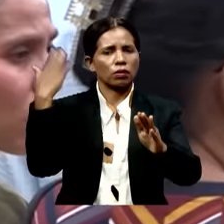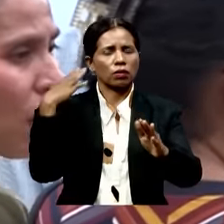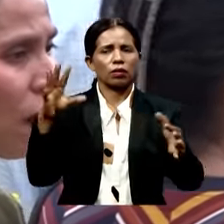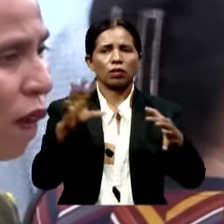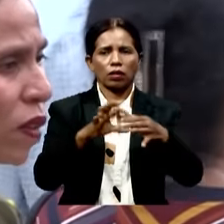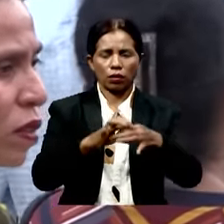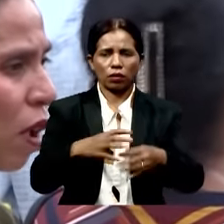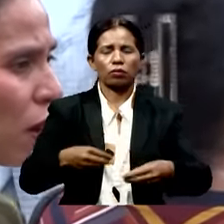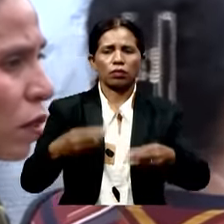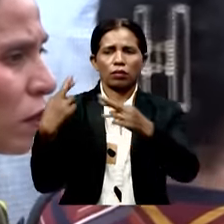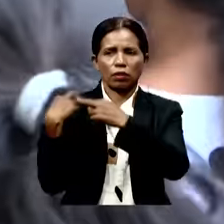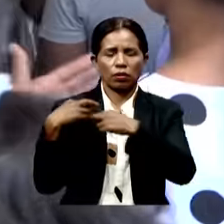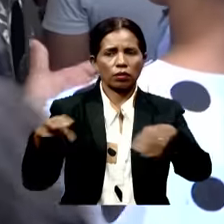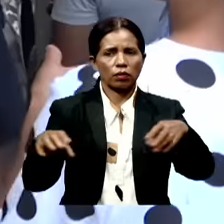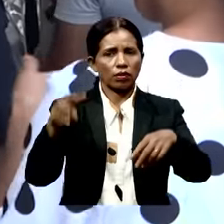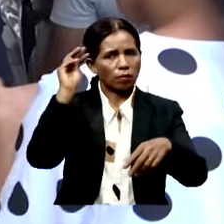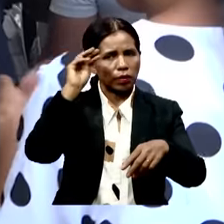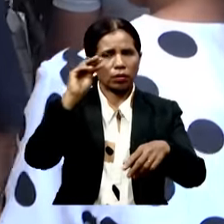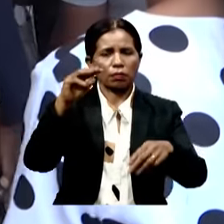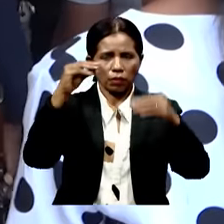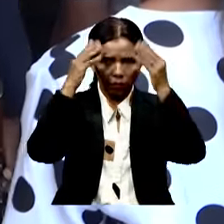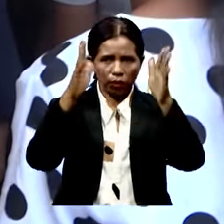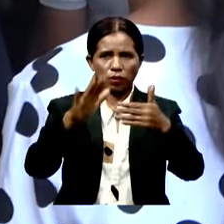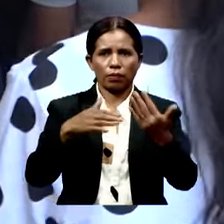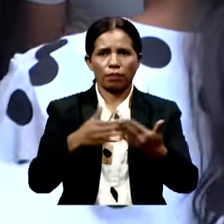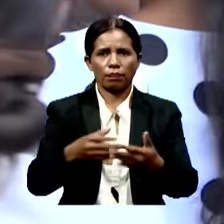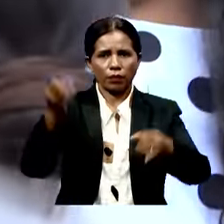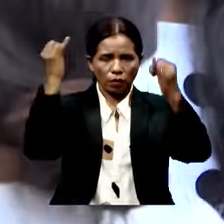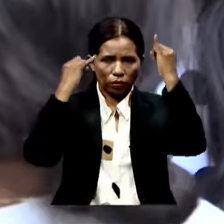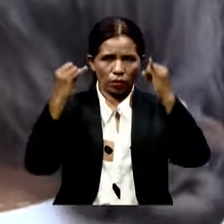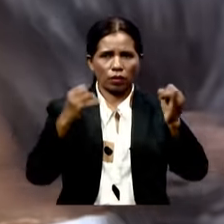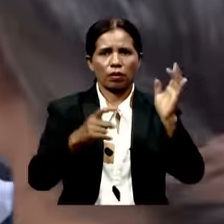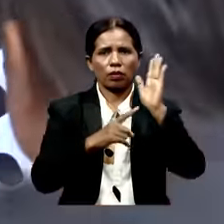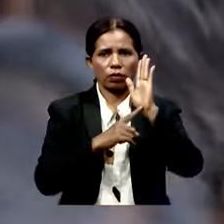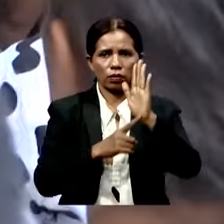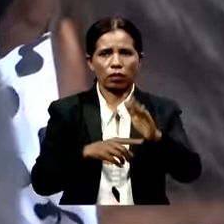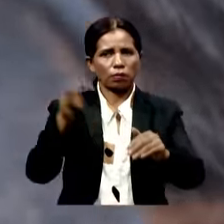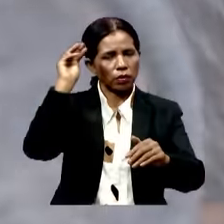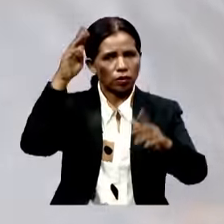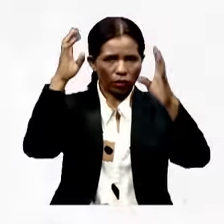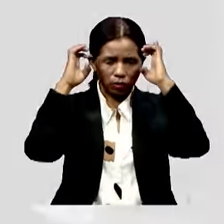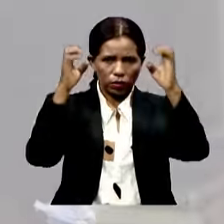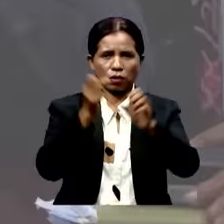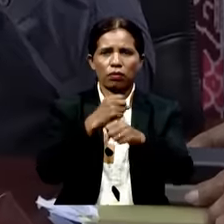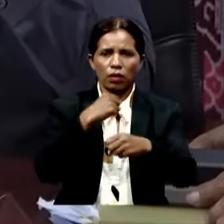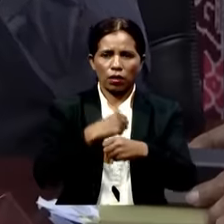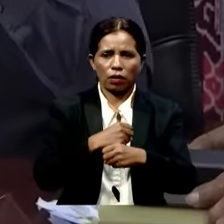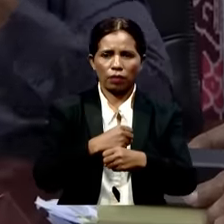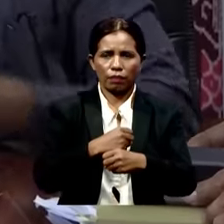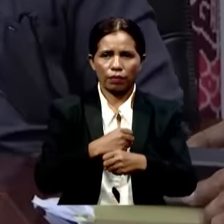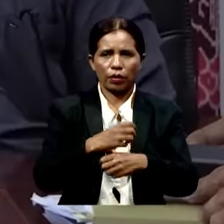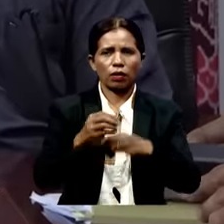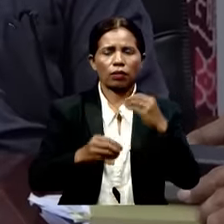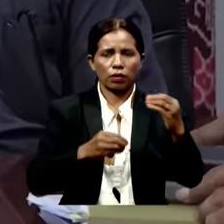ho tomada de posse ba professor Sirane informação primeiro aviso primeiro nebe ma ministério educação halo katak